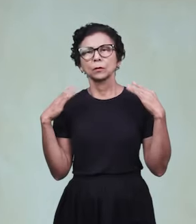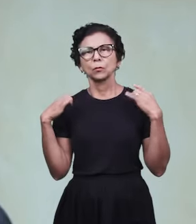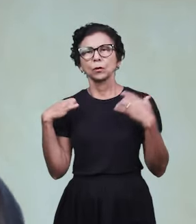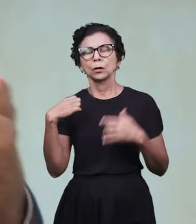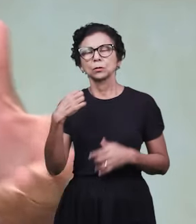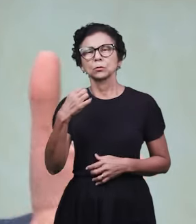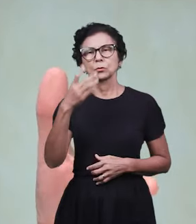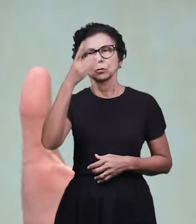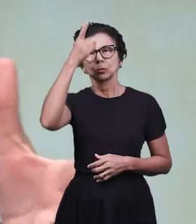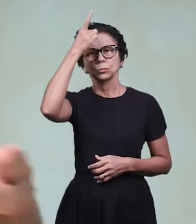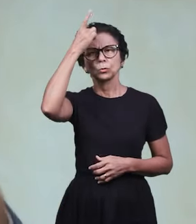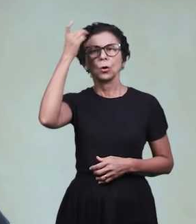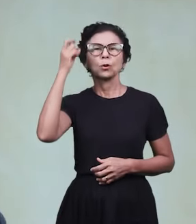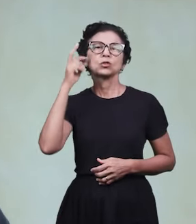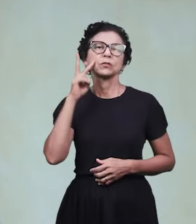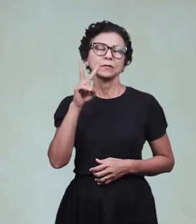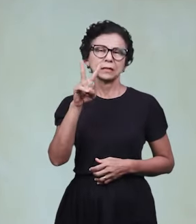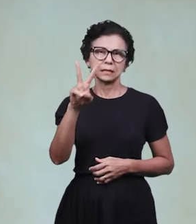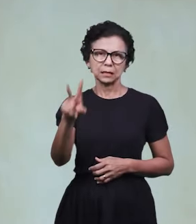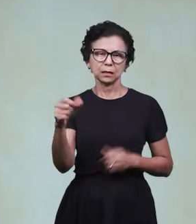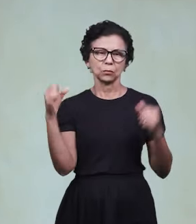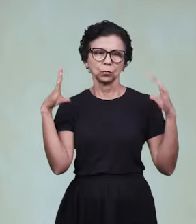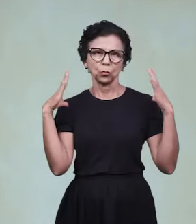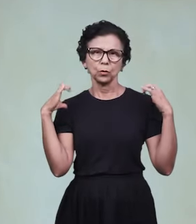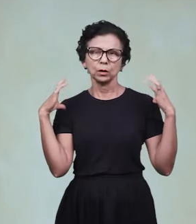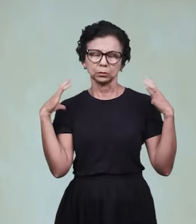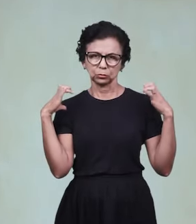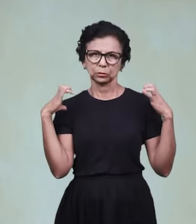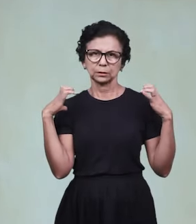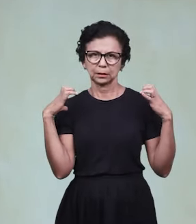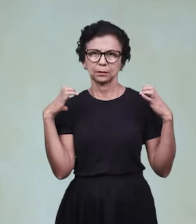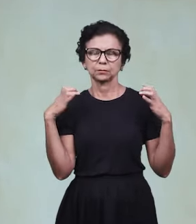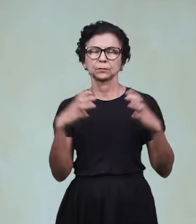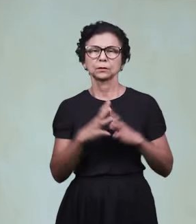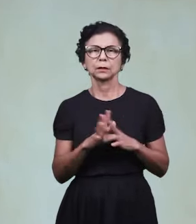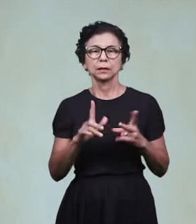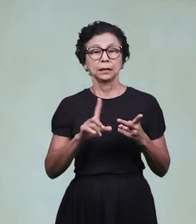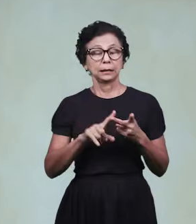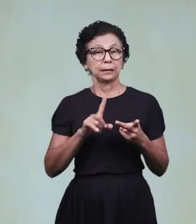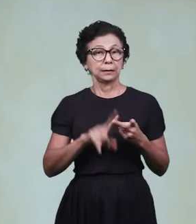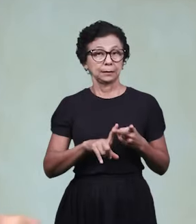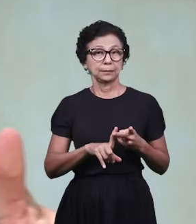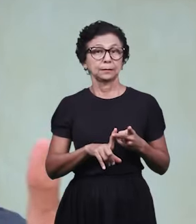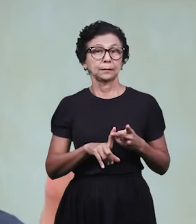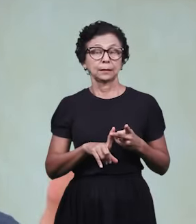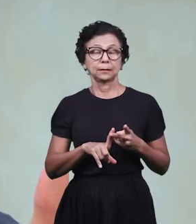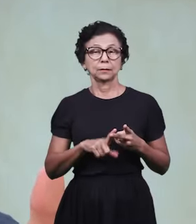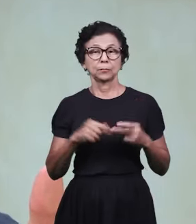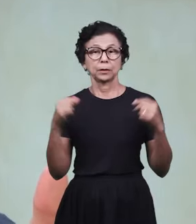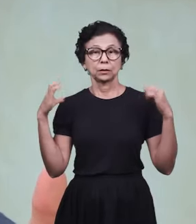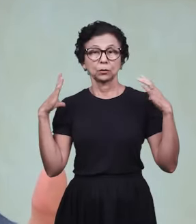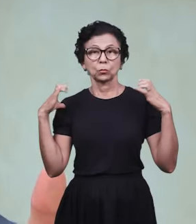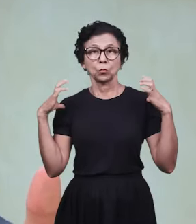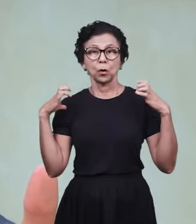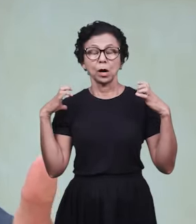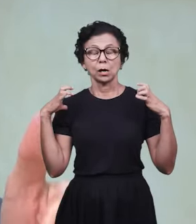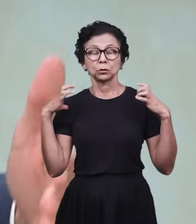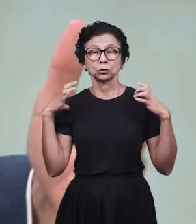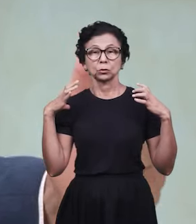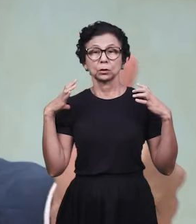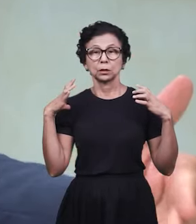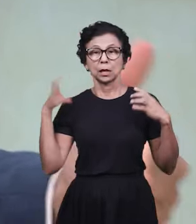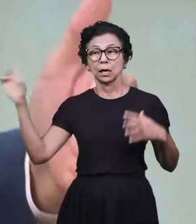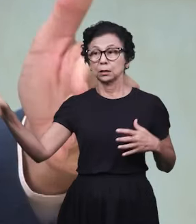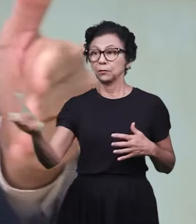com anjos é um dom espiritual, né, um dom de ciência, visões, revelações. Agora, a aparição de anjo não é uma visão,